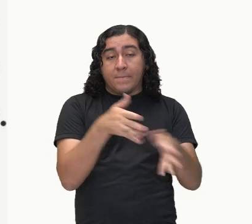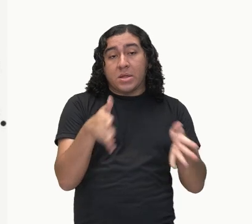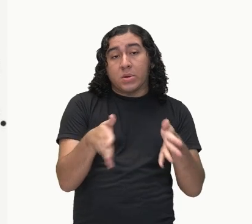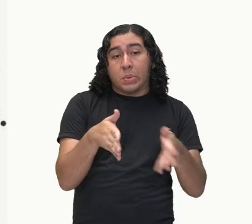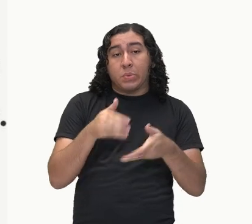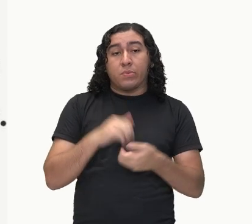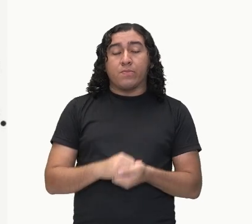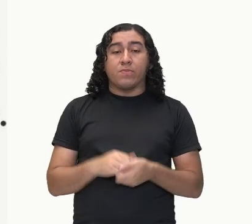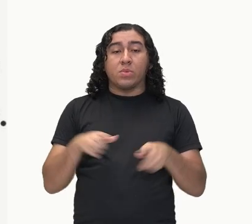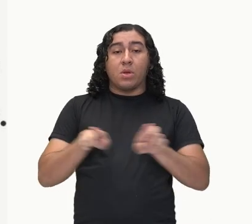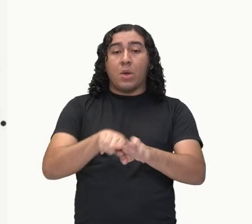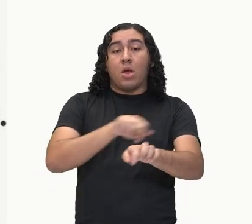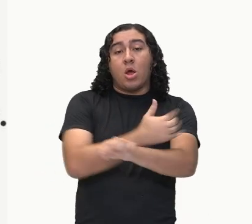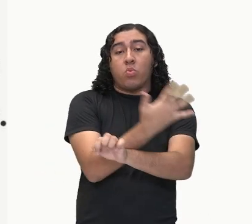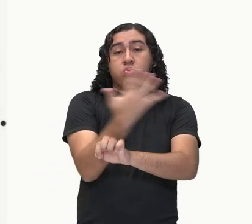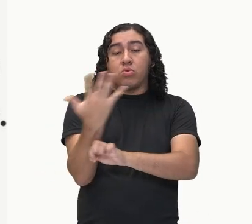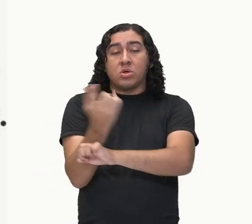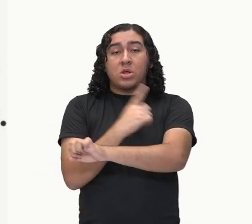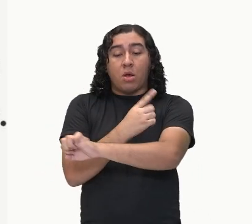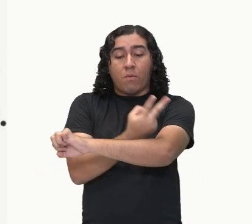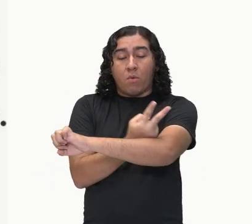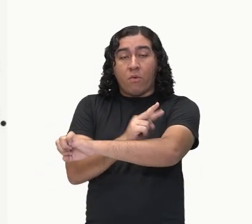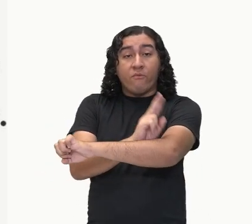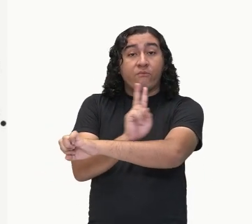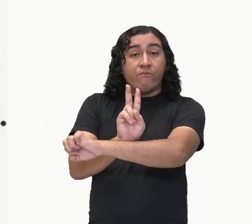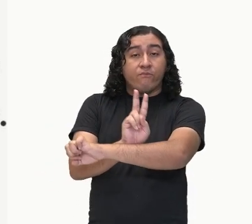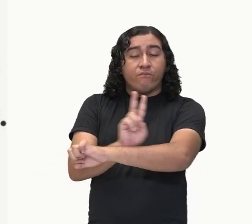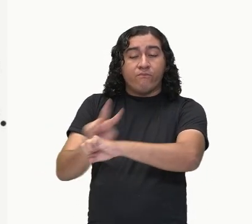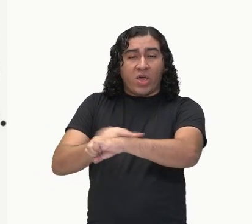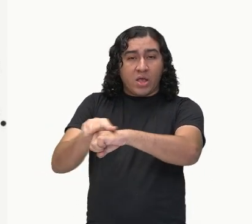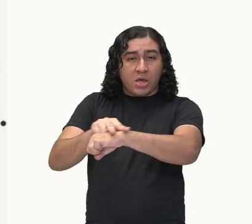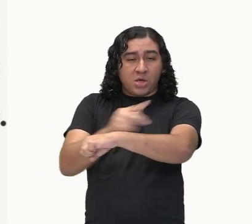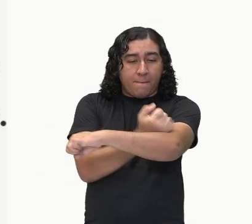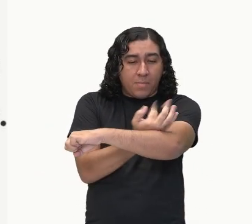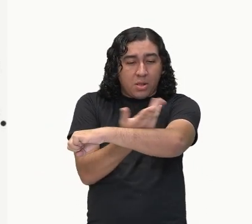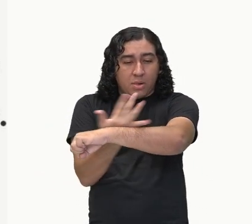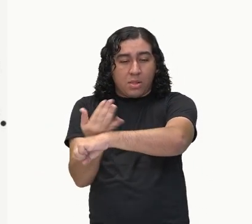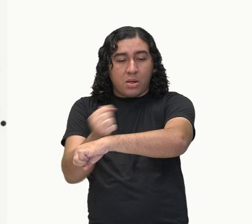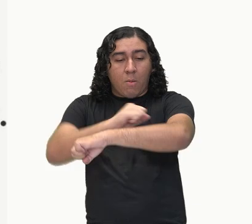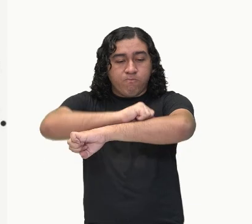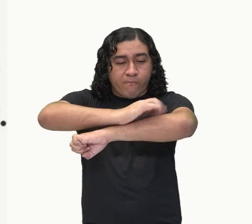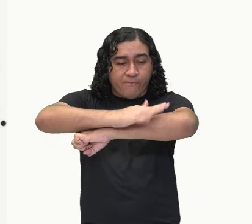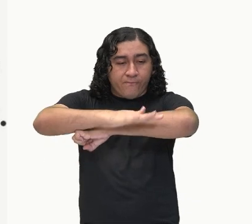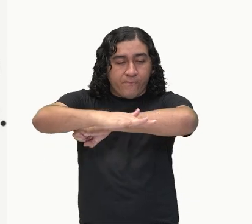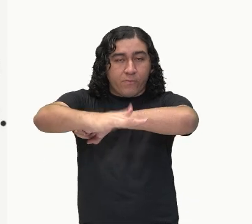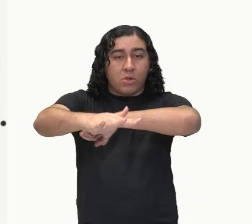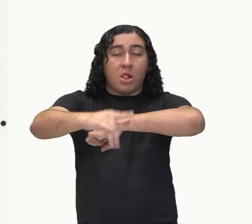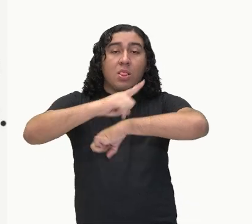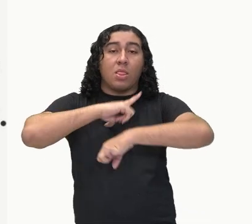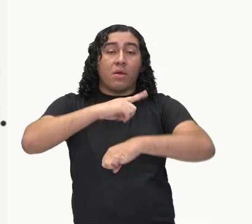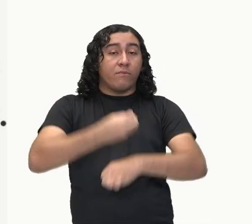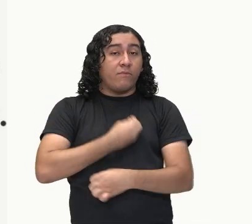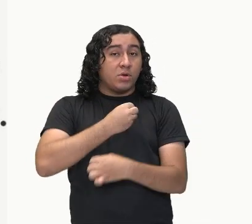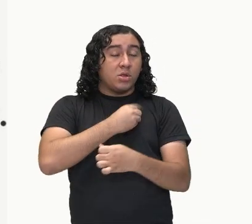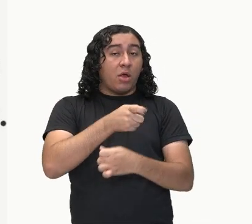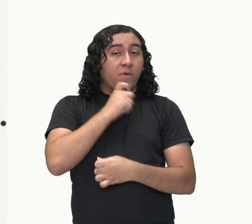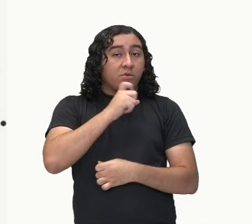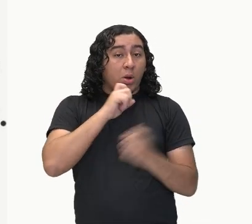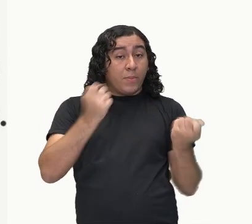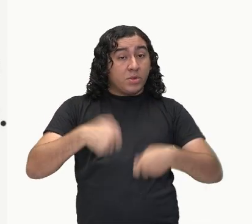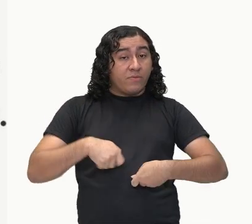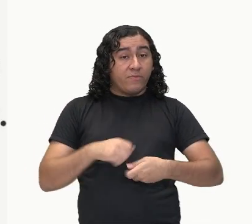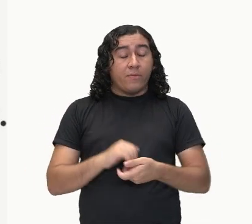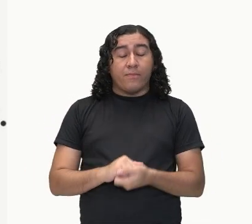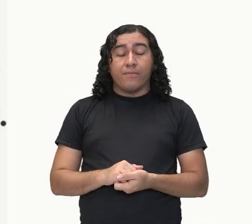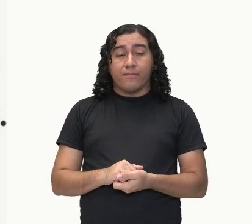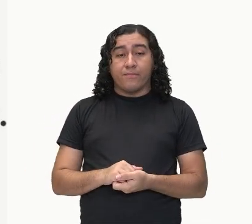vegetação é composta por musgos, líquens e plantas rasteiras adaptadas ao frio extremo. Sua